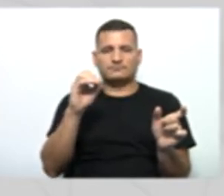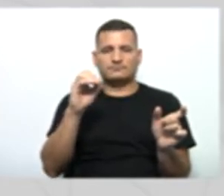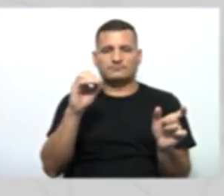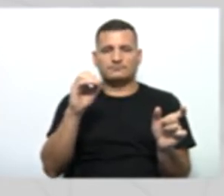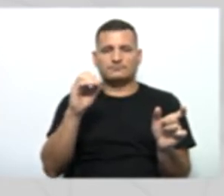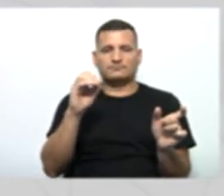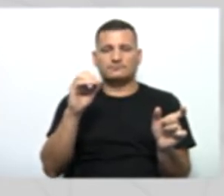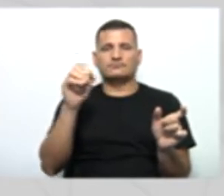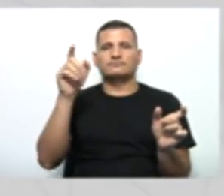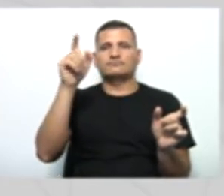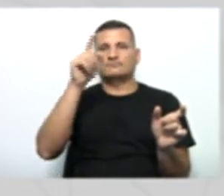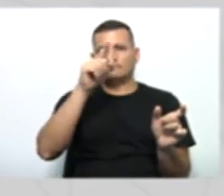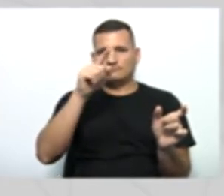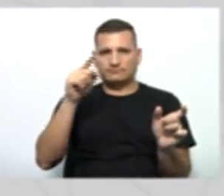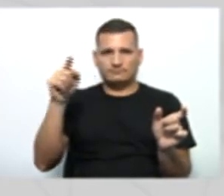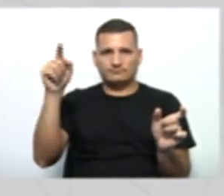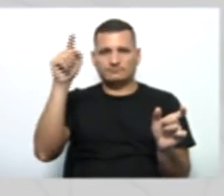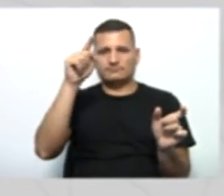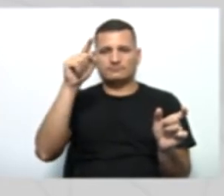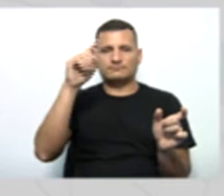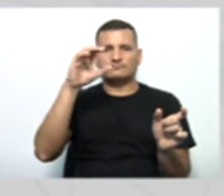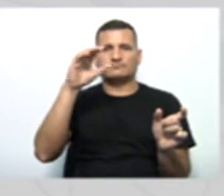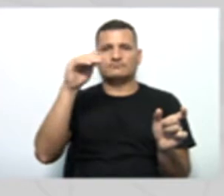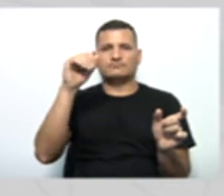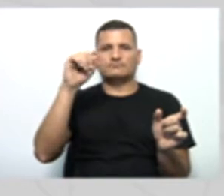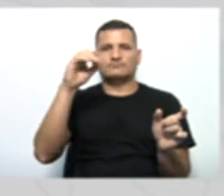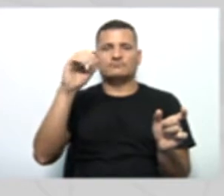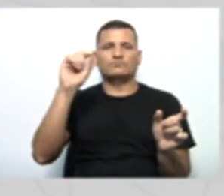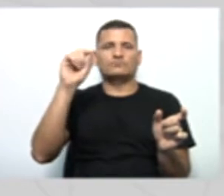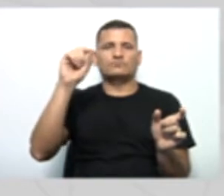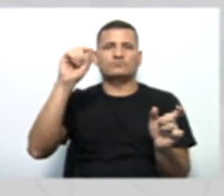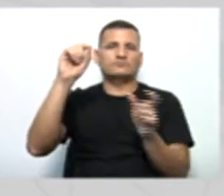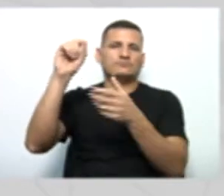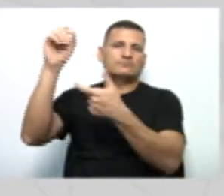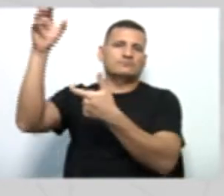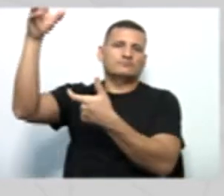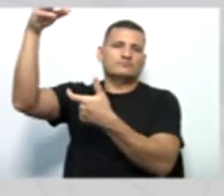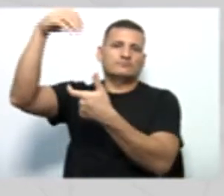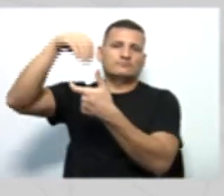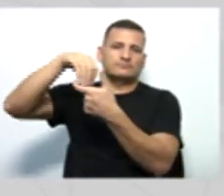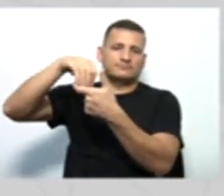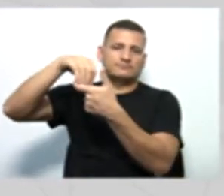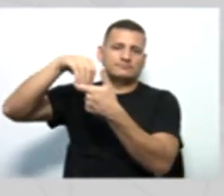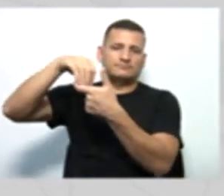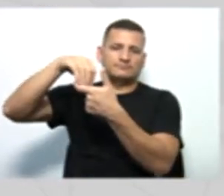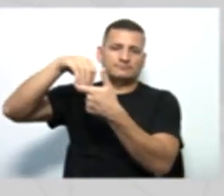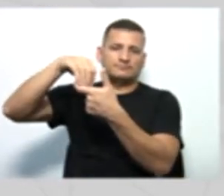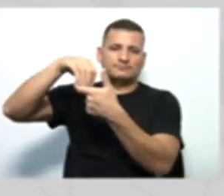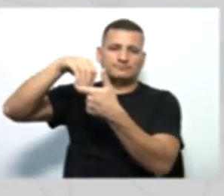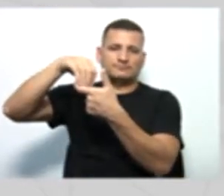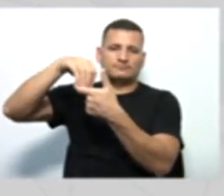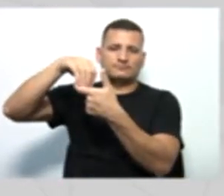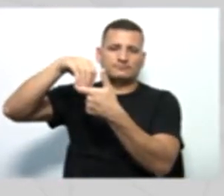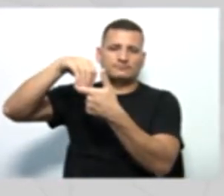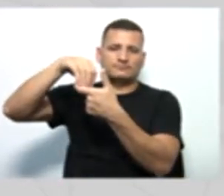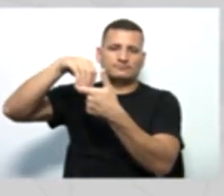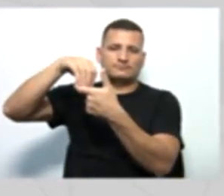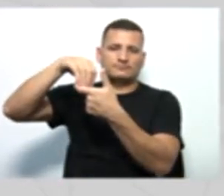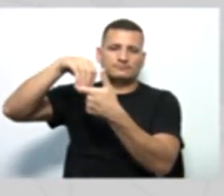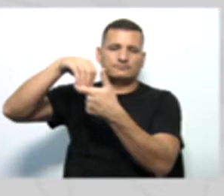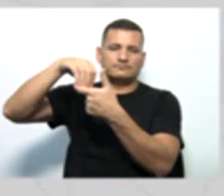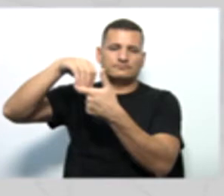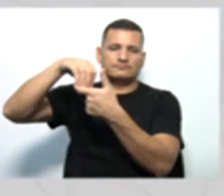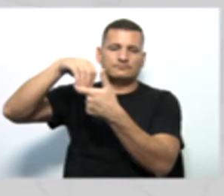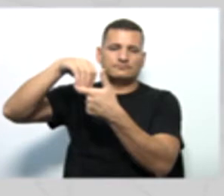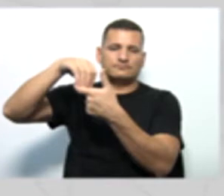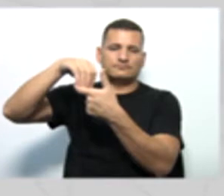outro caso de uso, ó, de inclusão. Veja bem aqui, ó. Esse caso de uso, olha o posicionamento da seta